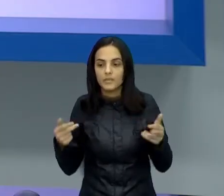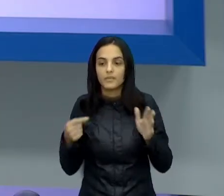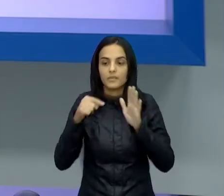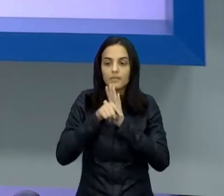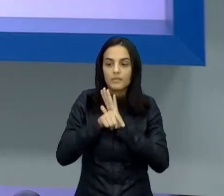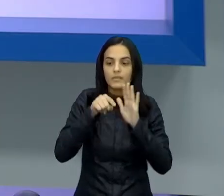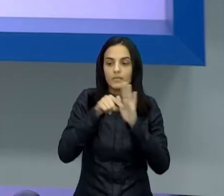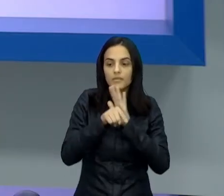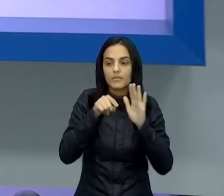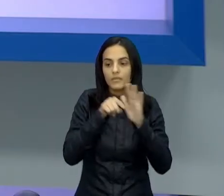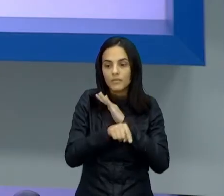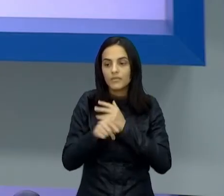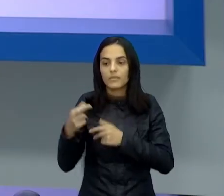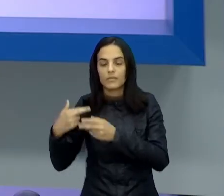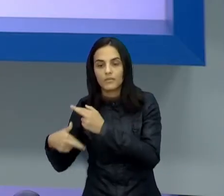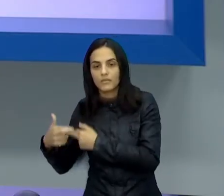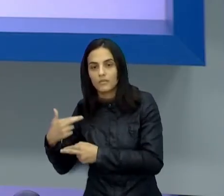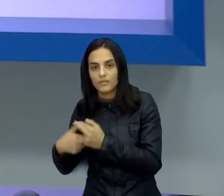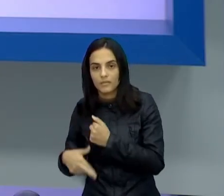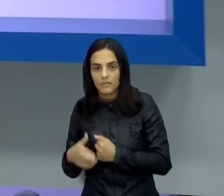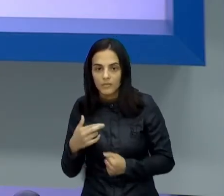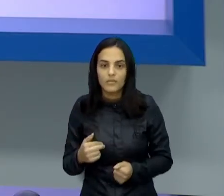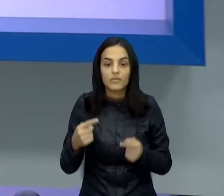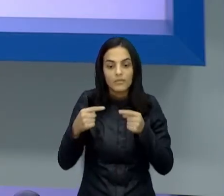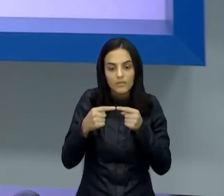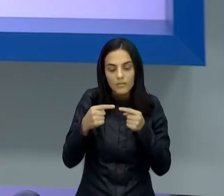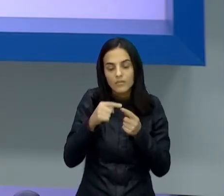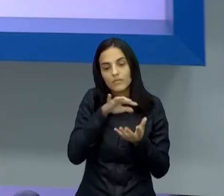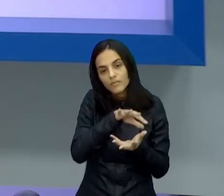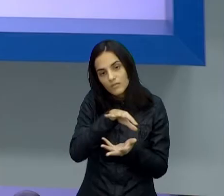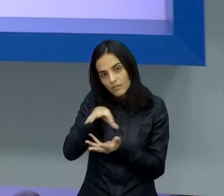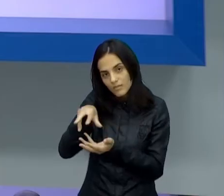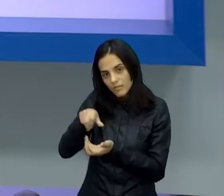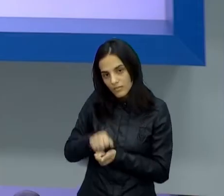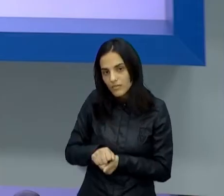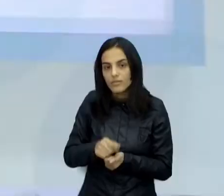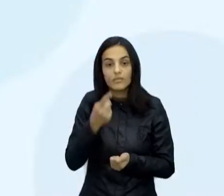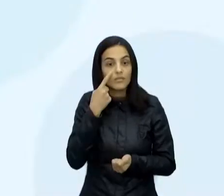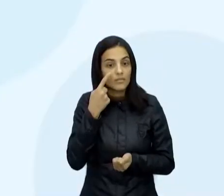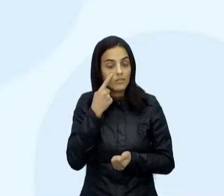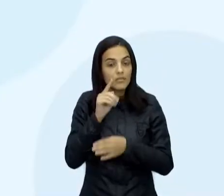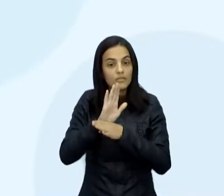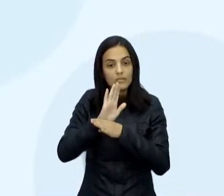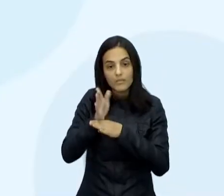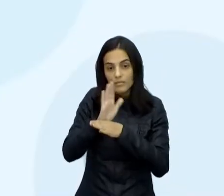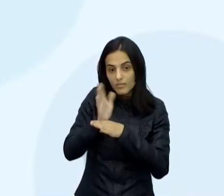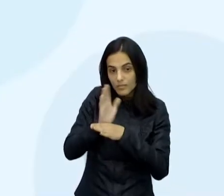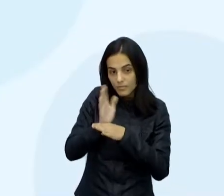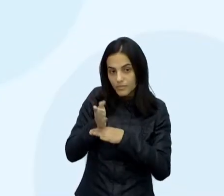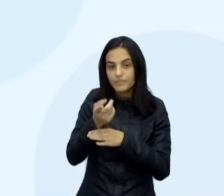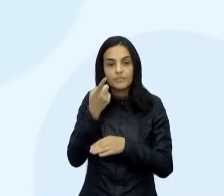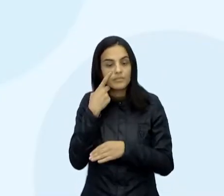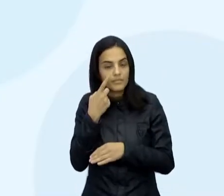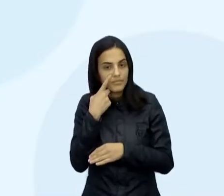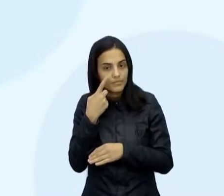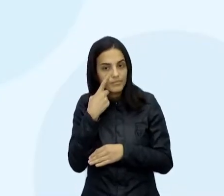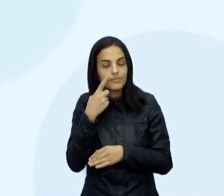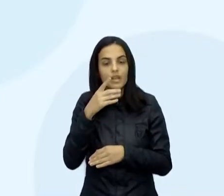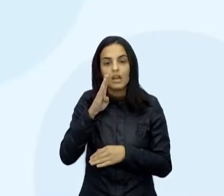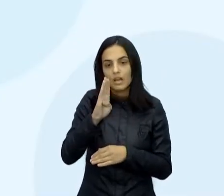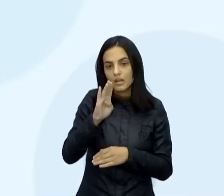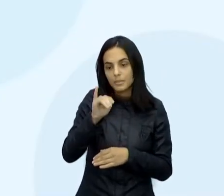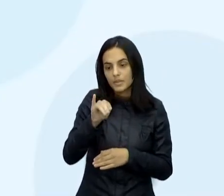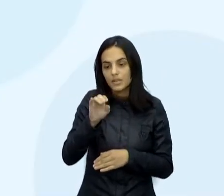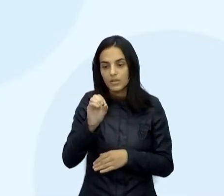questões aí, várias relações aí em cima do nosso planeta. Vamos ver aí um vídeo, né, para ver sobre a questão aí da biosfera,